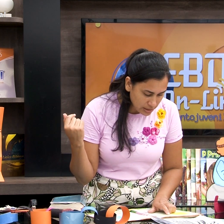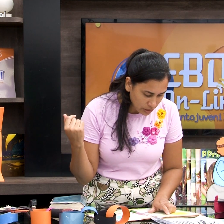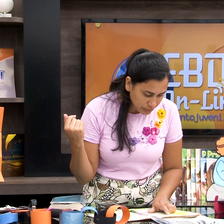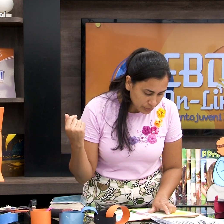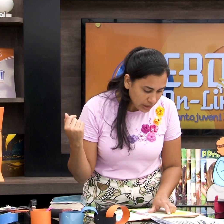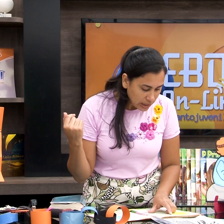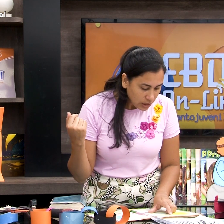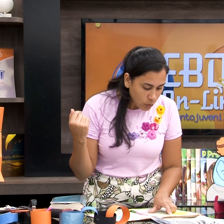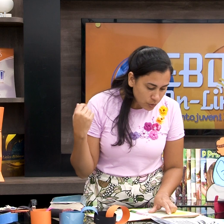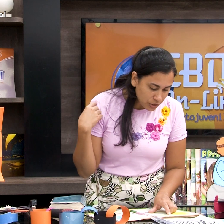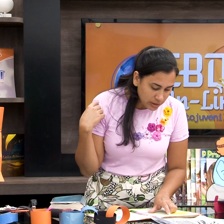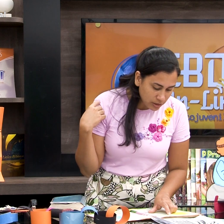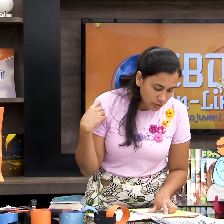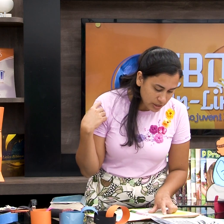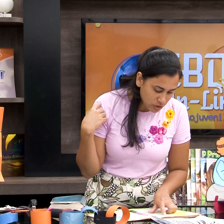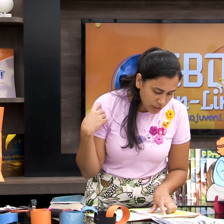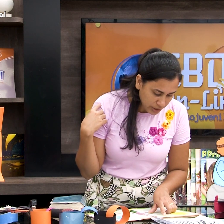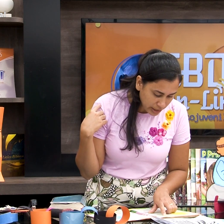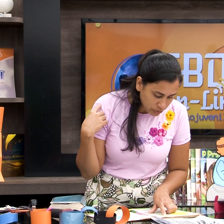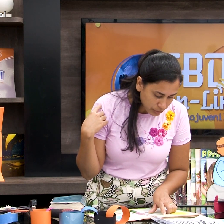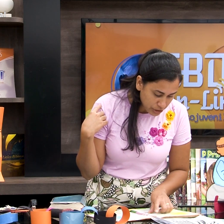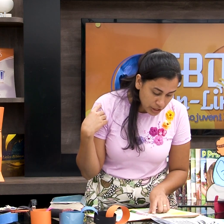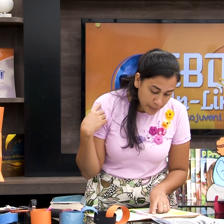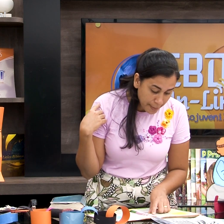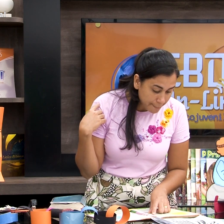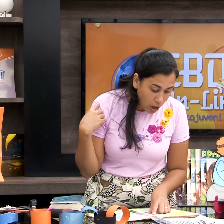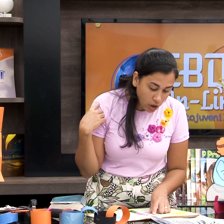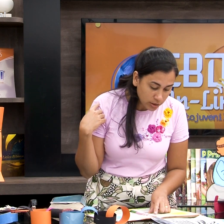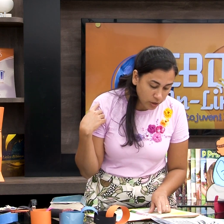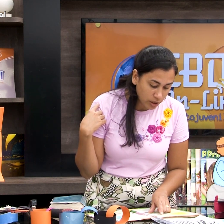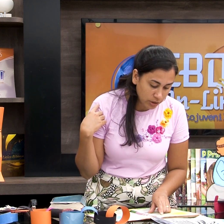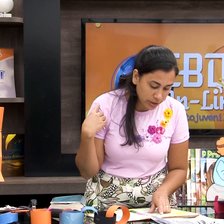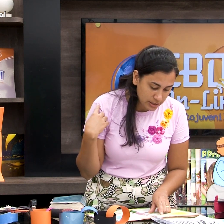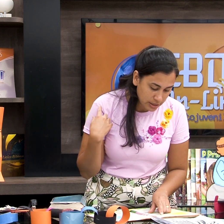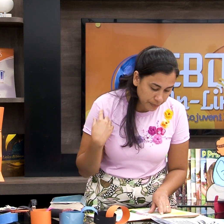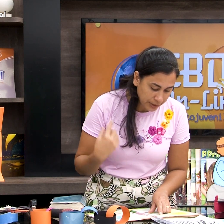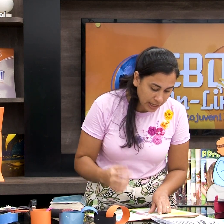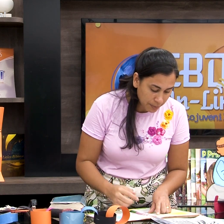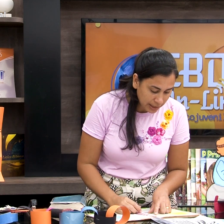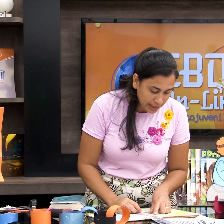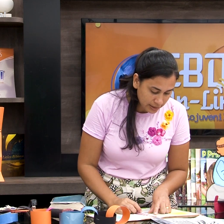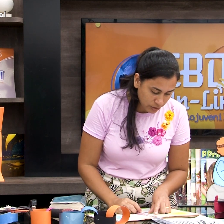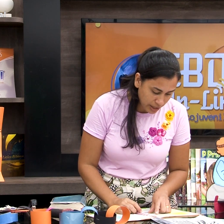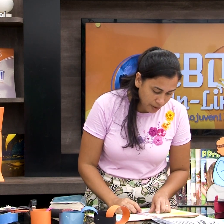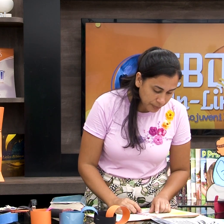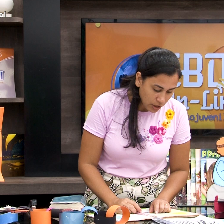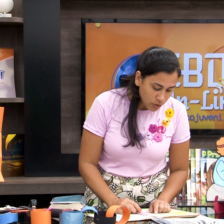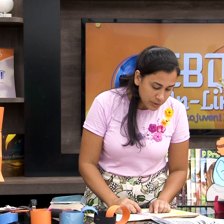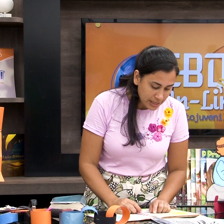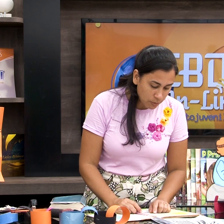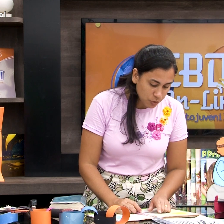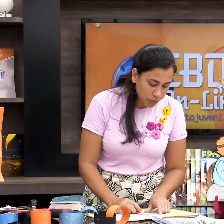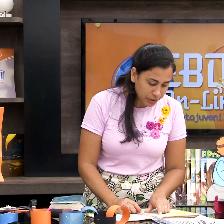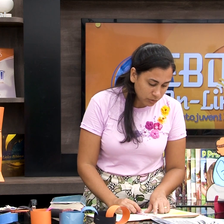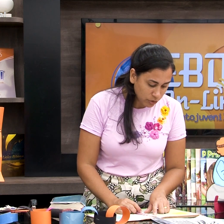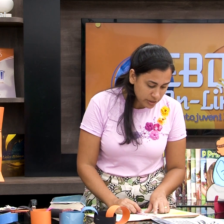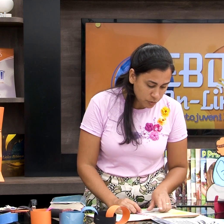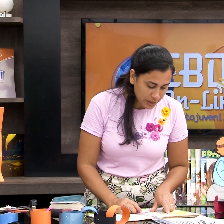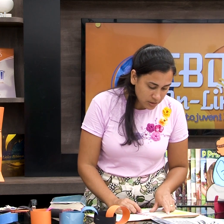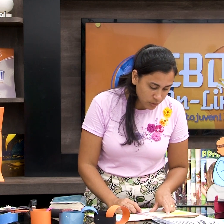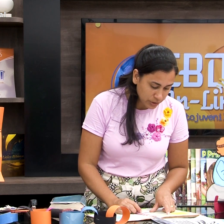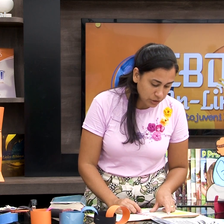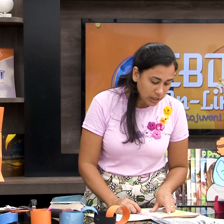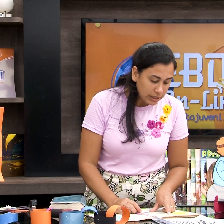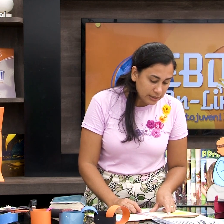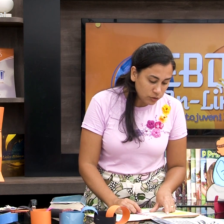a adoração constante de todas as criaturas. Não importa o local de adoração, nem a maneira de adorar. Os salmos convidam todas